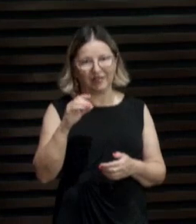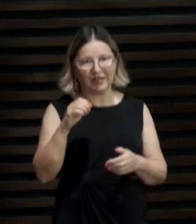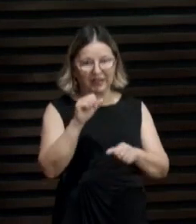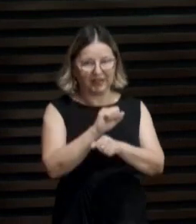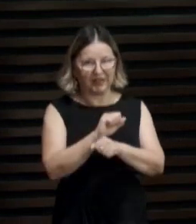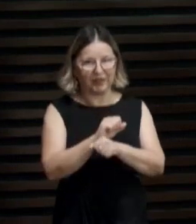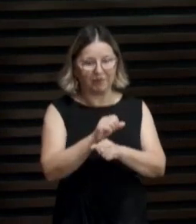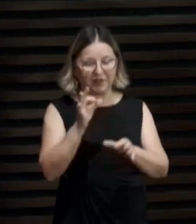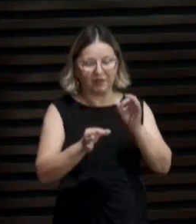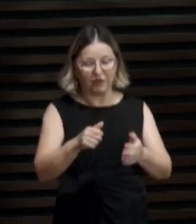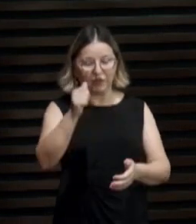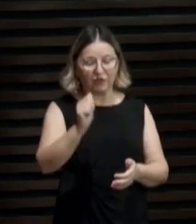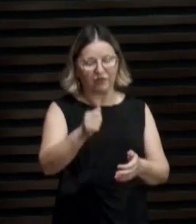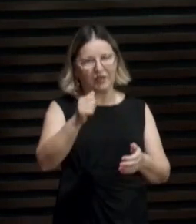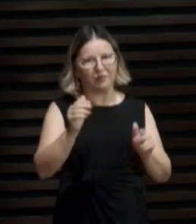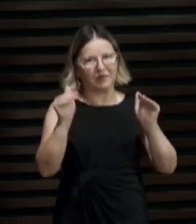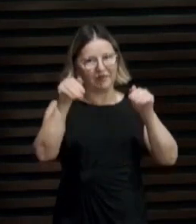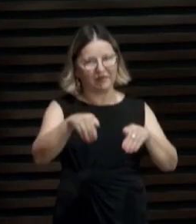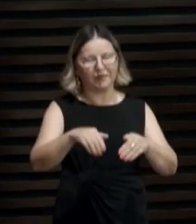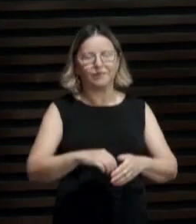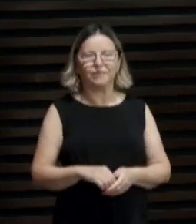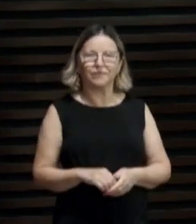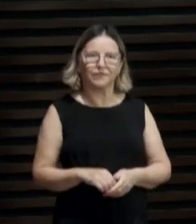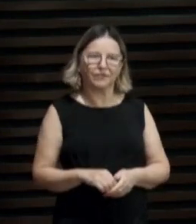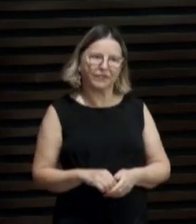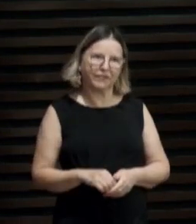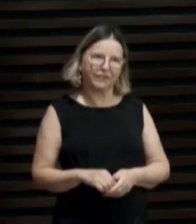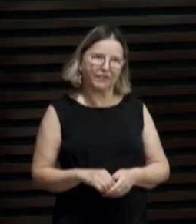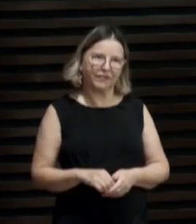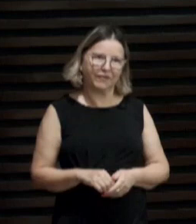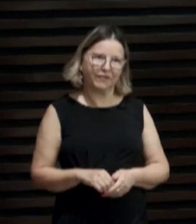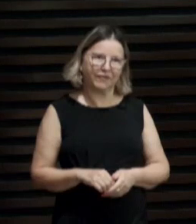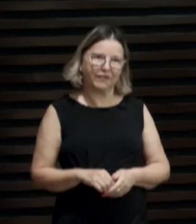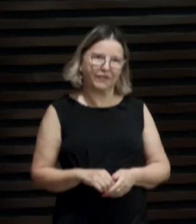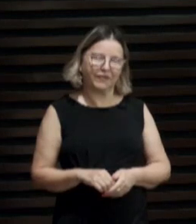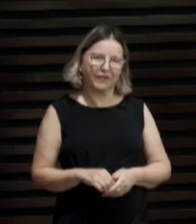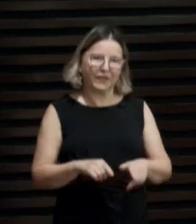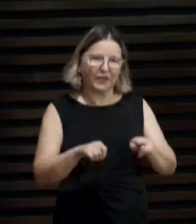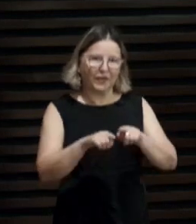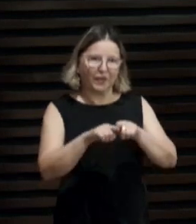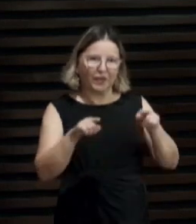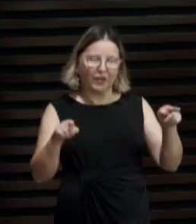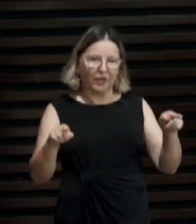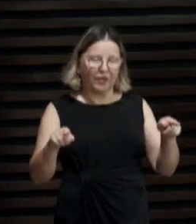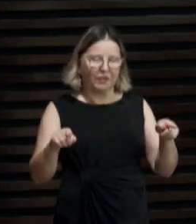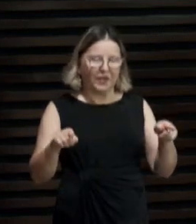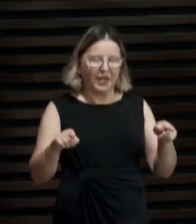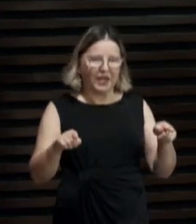Mas há um relativismo tomando conta da nossa sociedade, onde